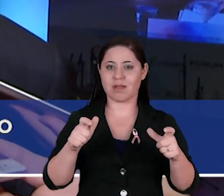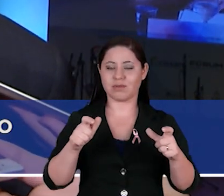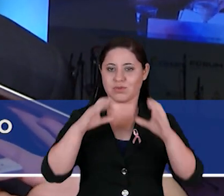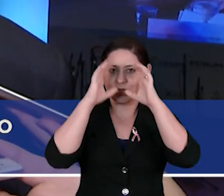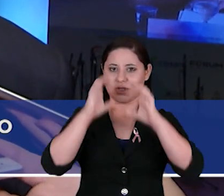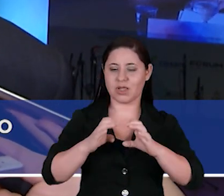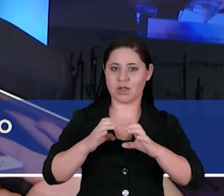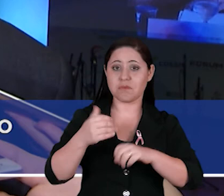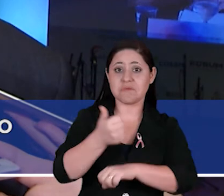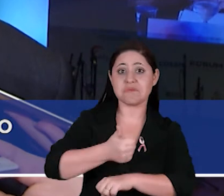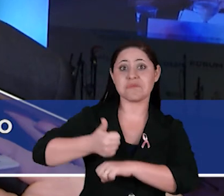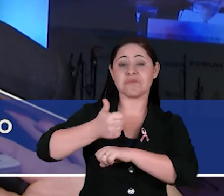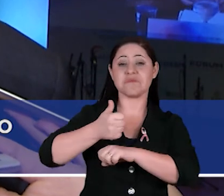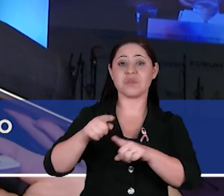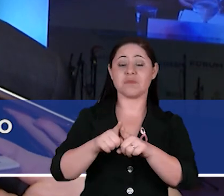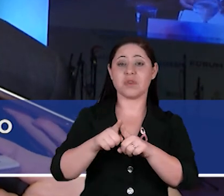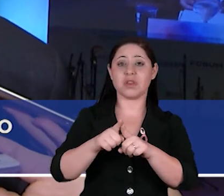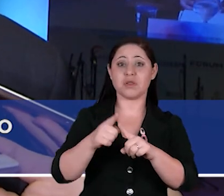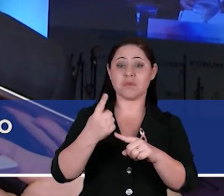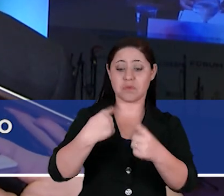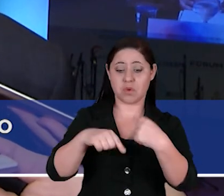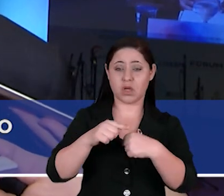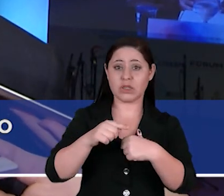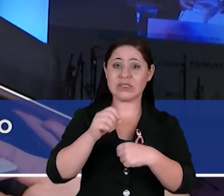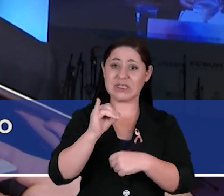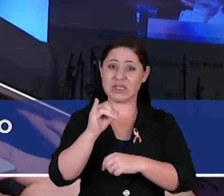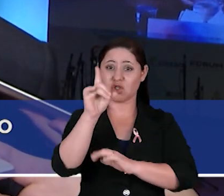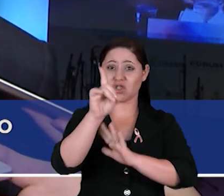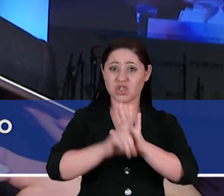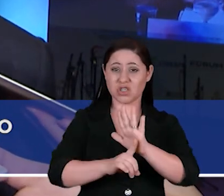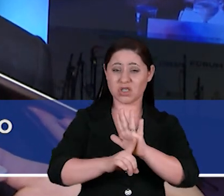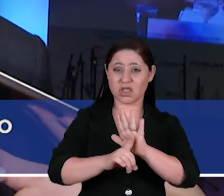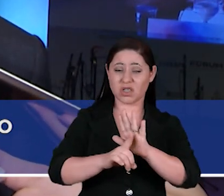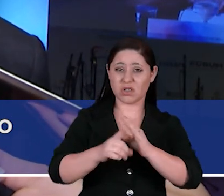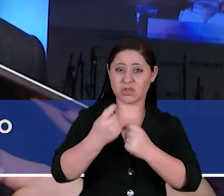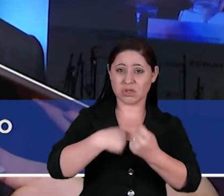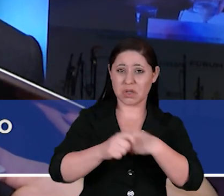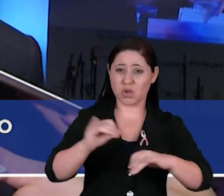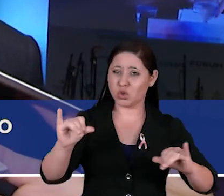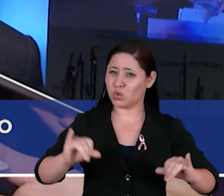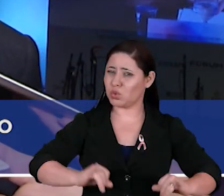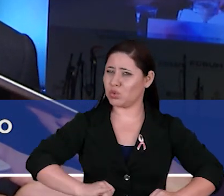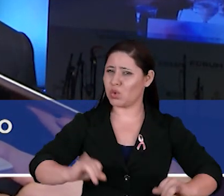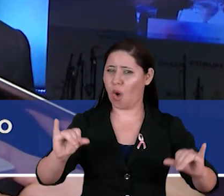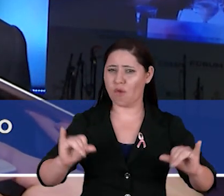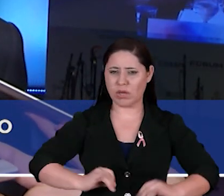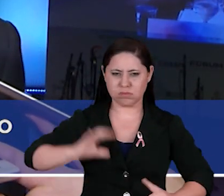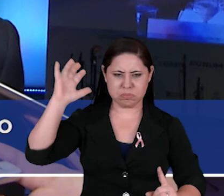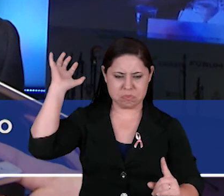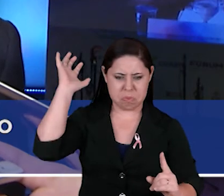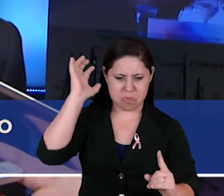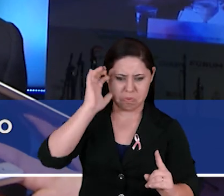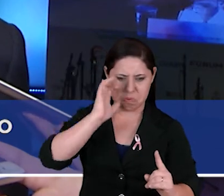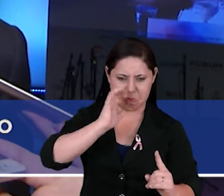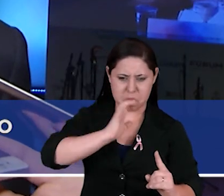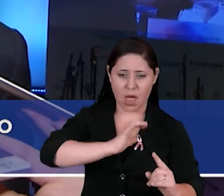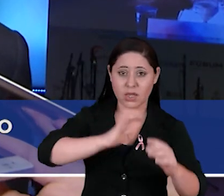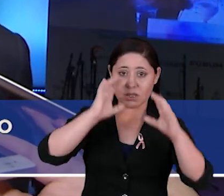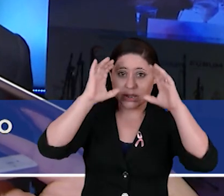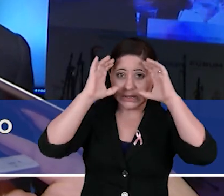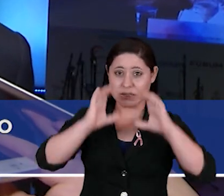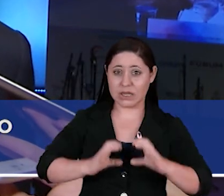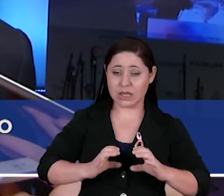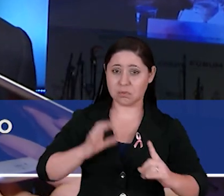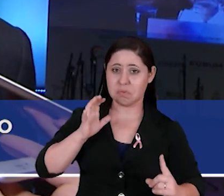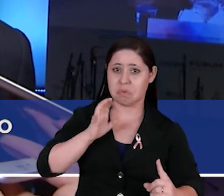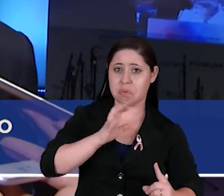em alta, o cidadão está em alta. E vice-versa. Quando o direito administrativo está sofrendo uma